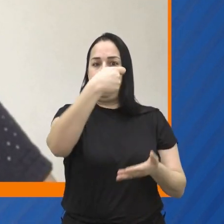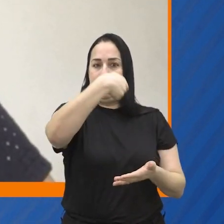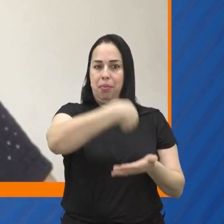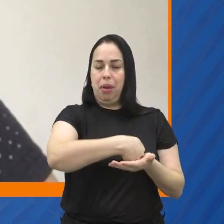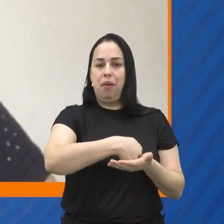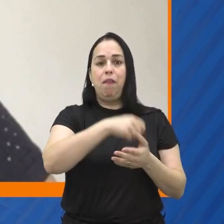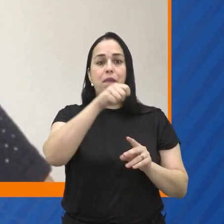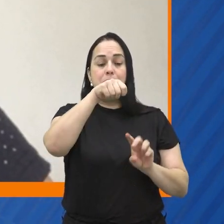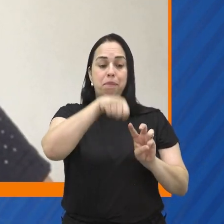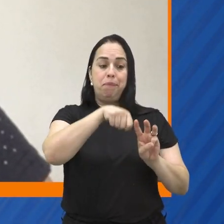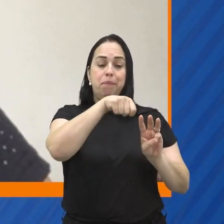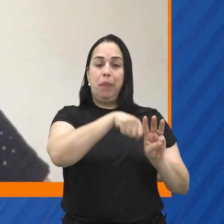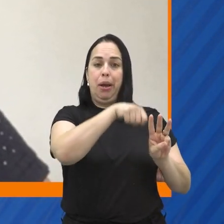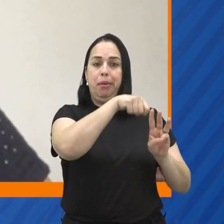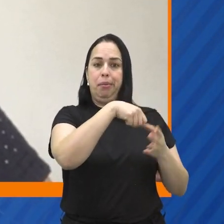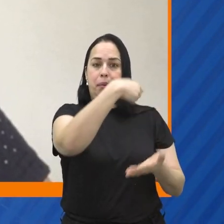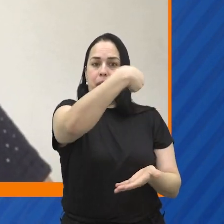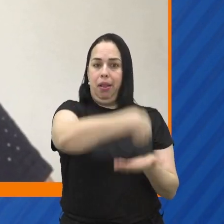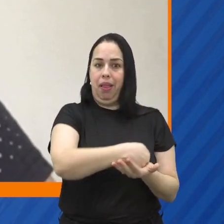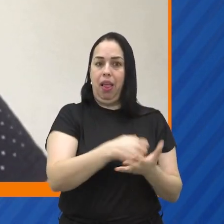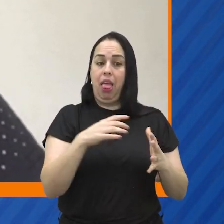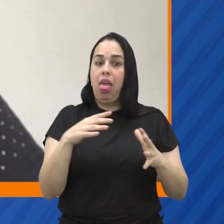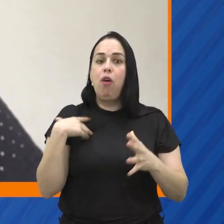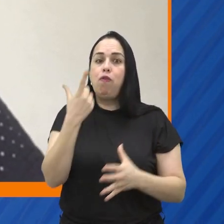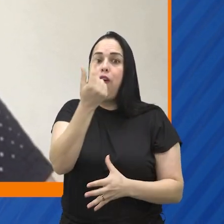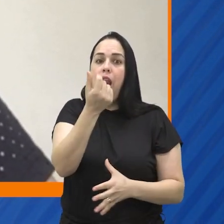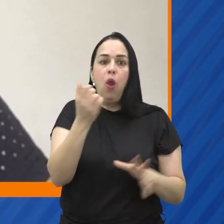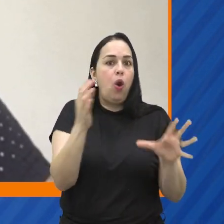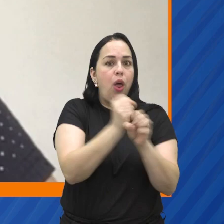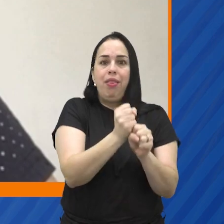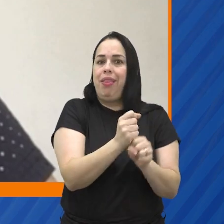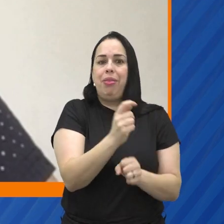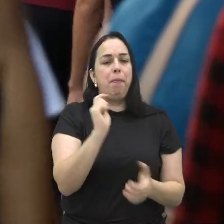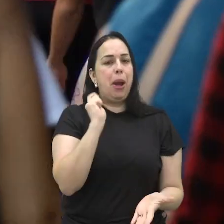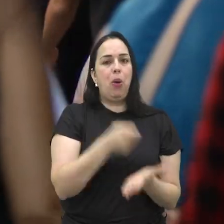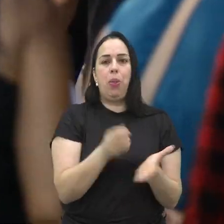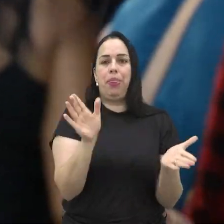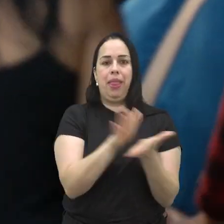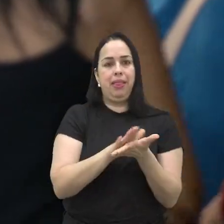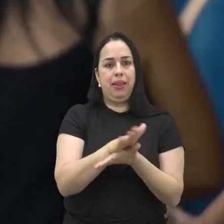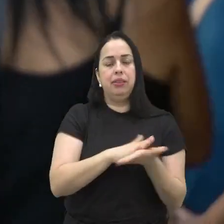vouchers do valor picado, ao invés de dar o valor total para a gente.